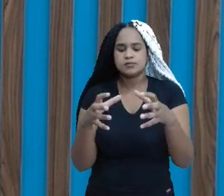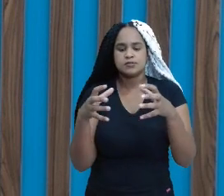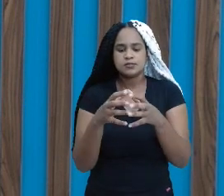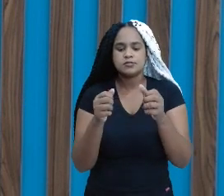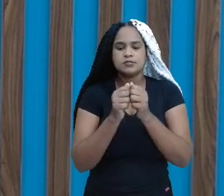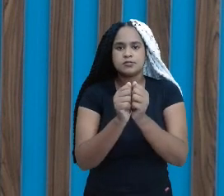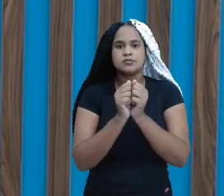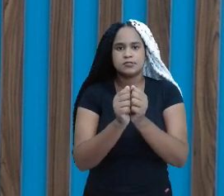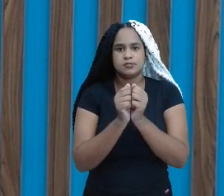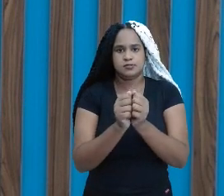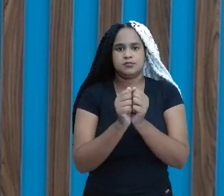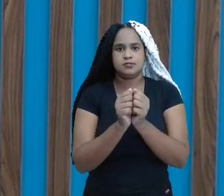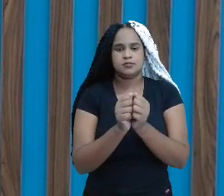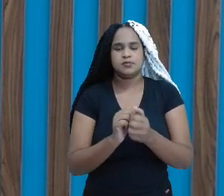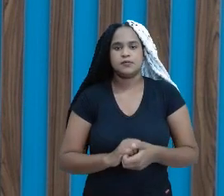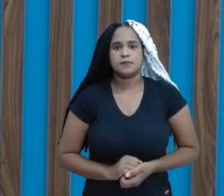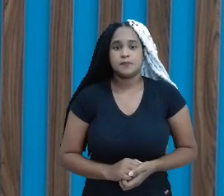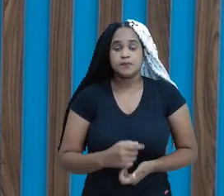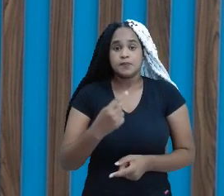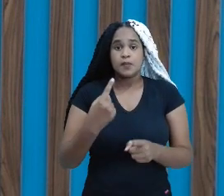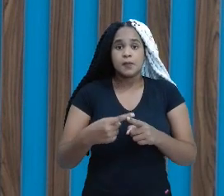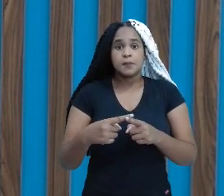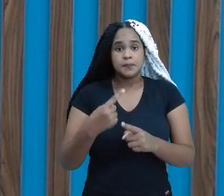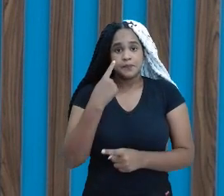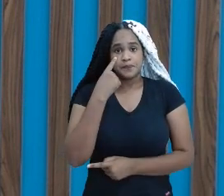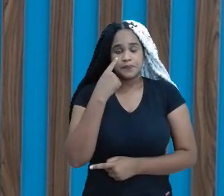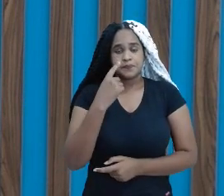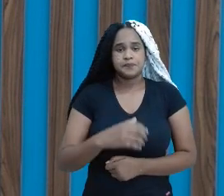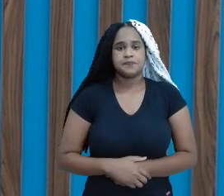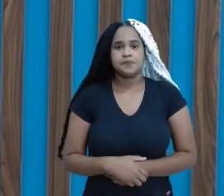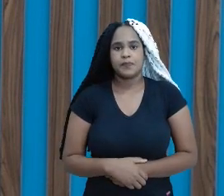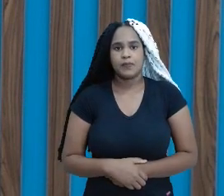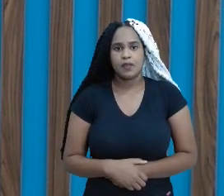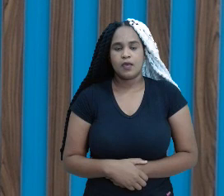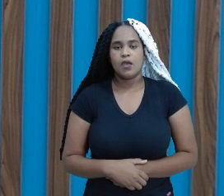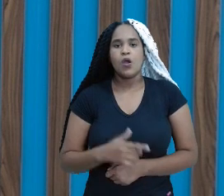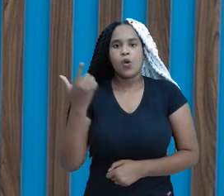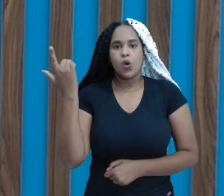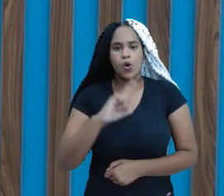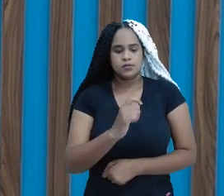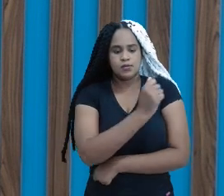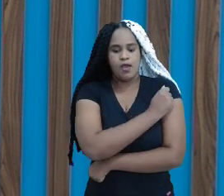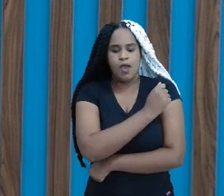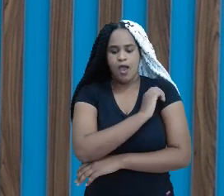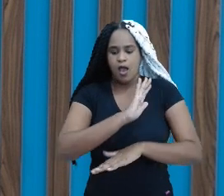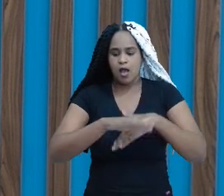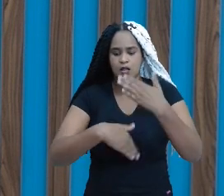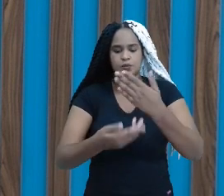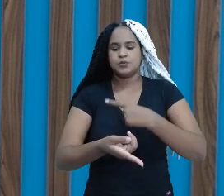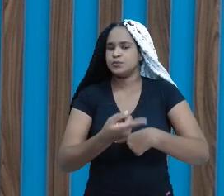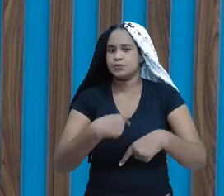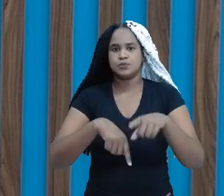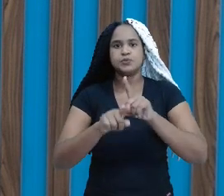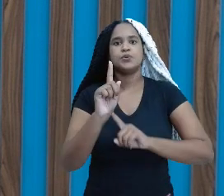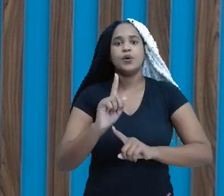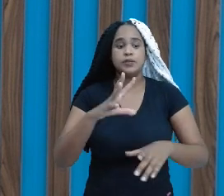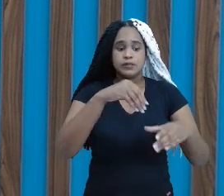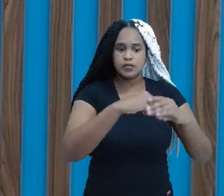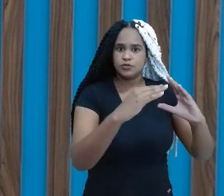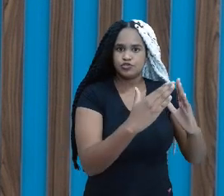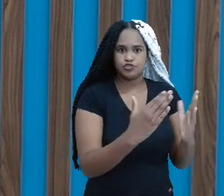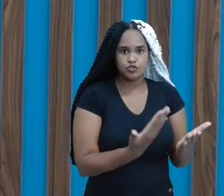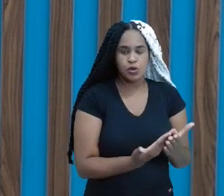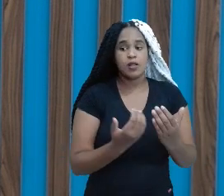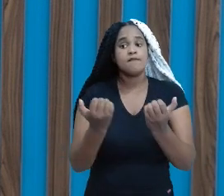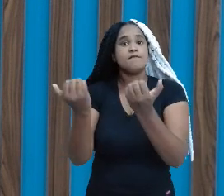na realidade a repercussão positiva vai ser de verdade para a vida do estudante, para a sua vida no contexto escolar e para a sua vida